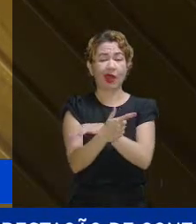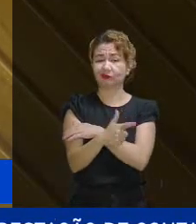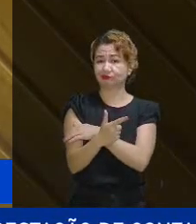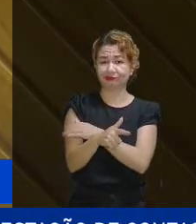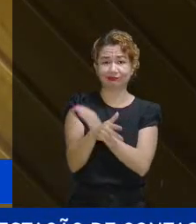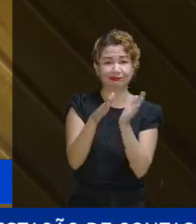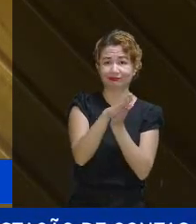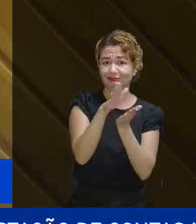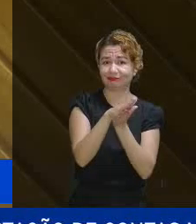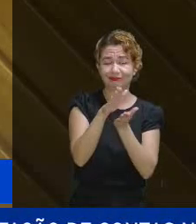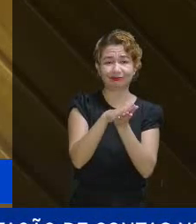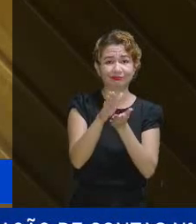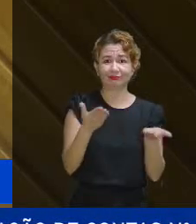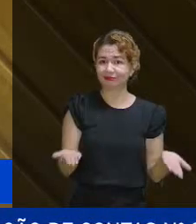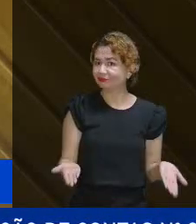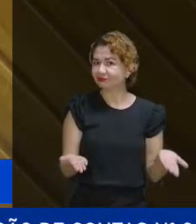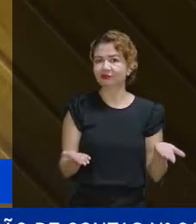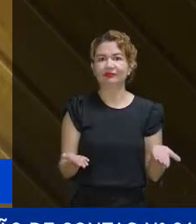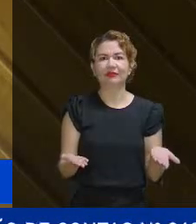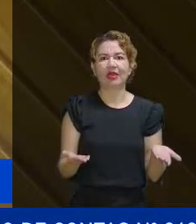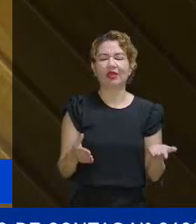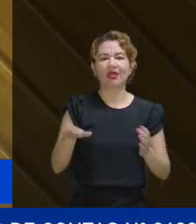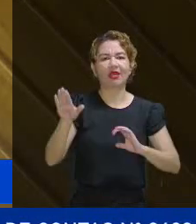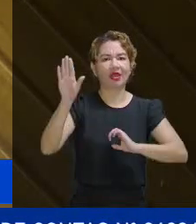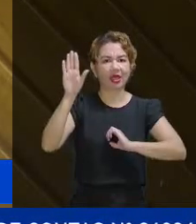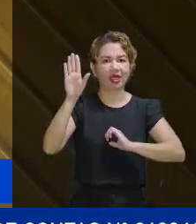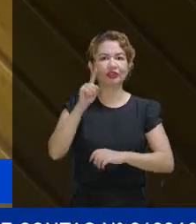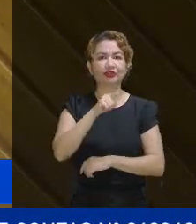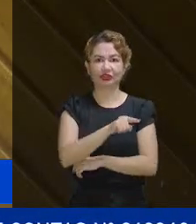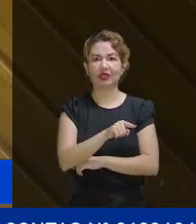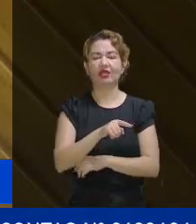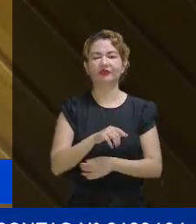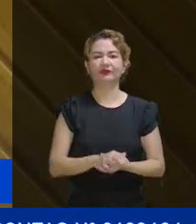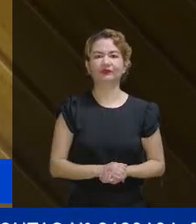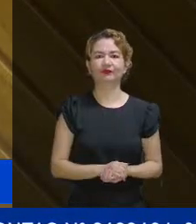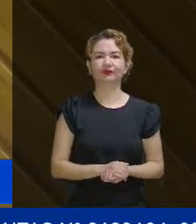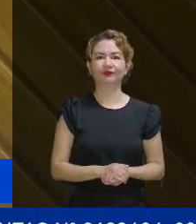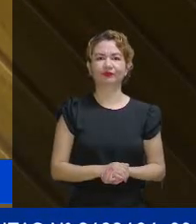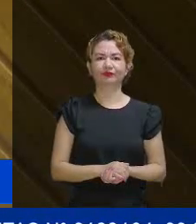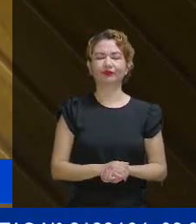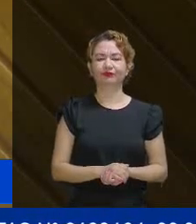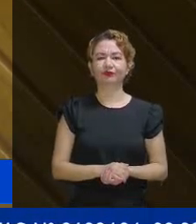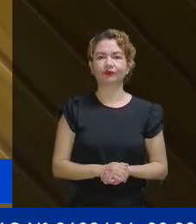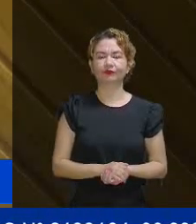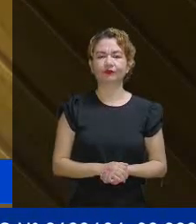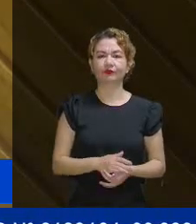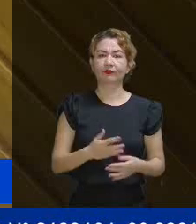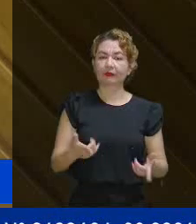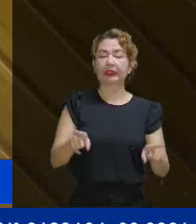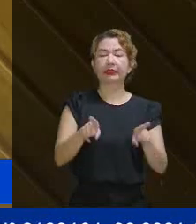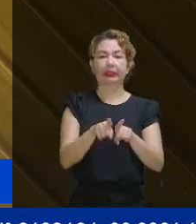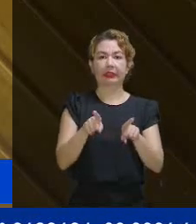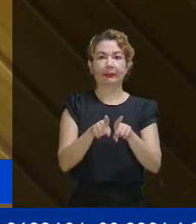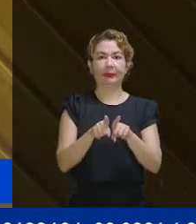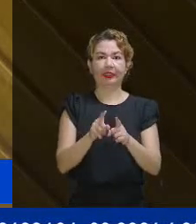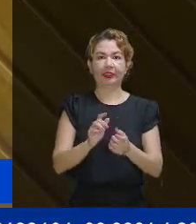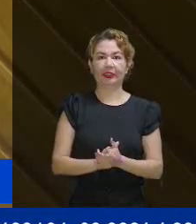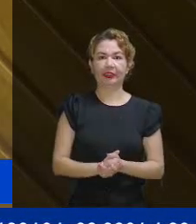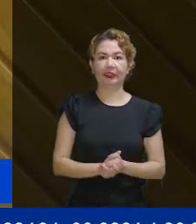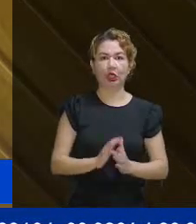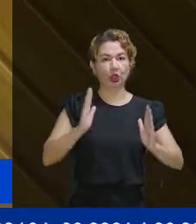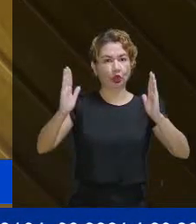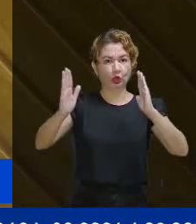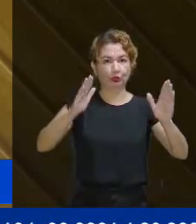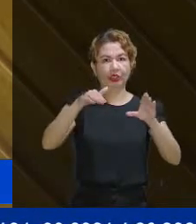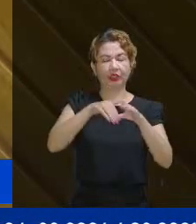tem gráfica alguma que possa fornecer para esses candidatos, já se apresenta um gasto. E com isso, em um período